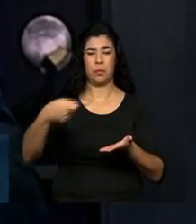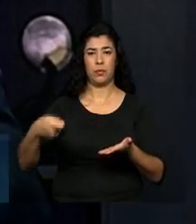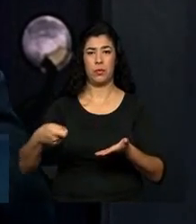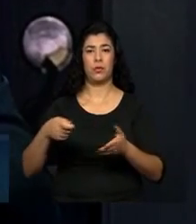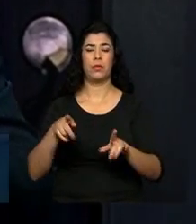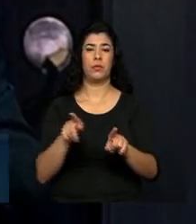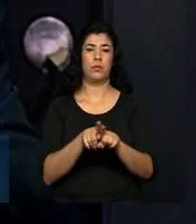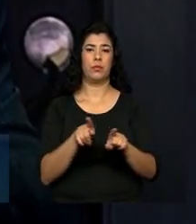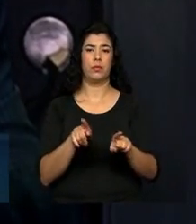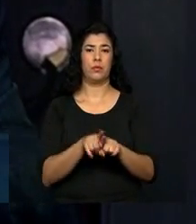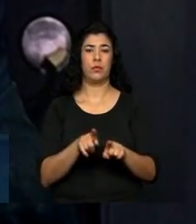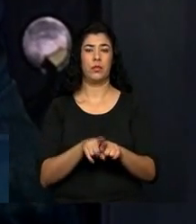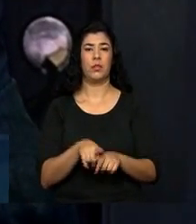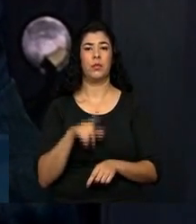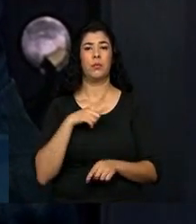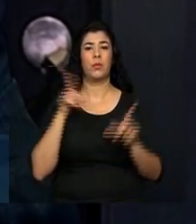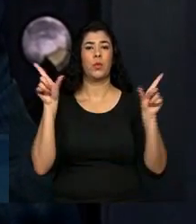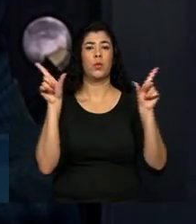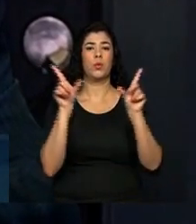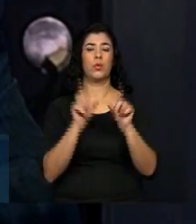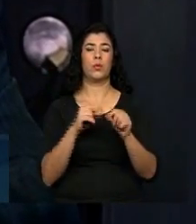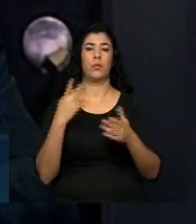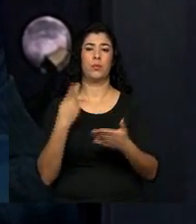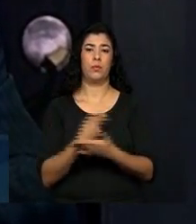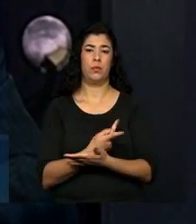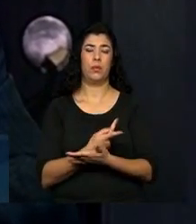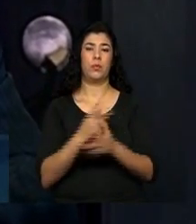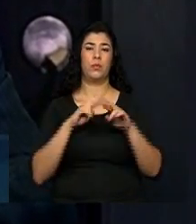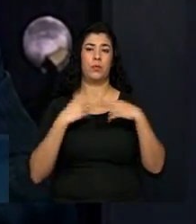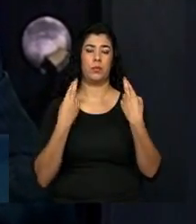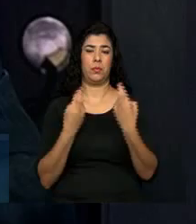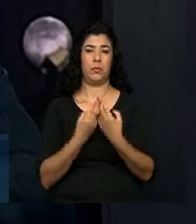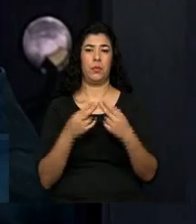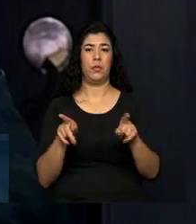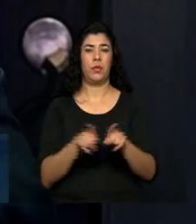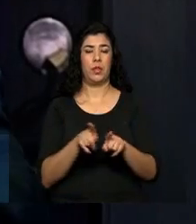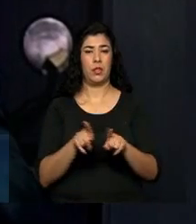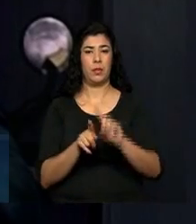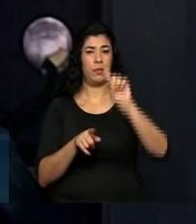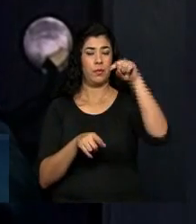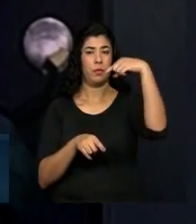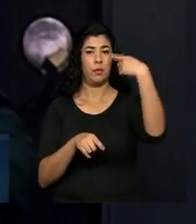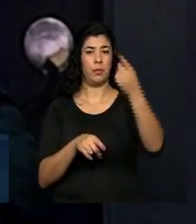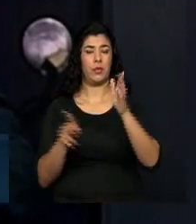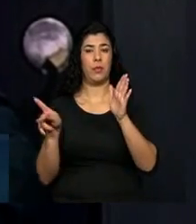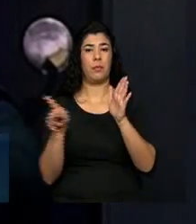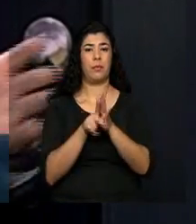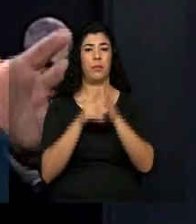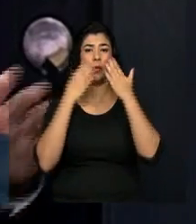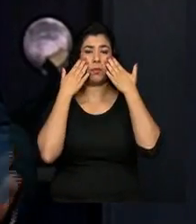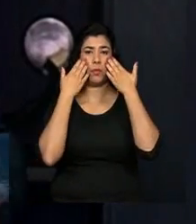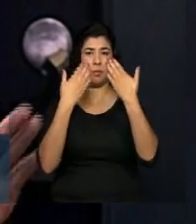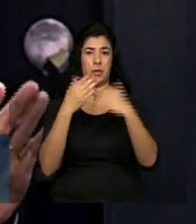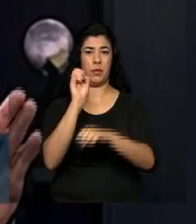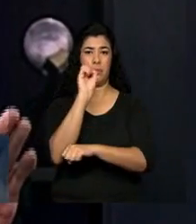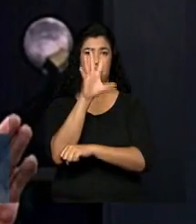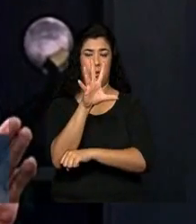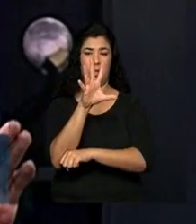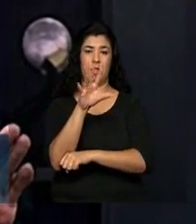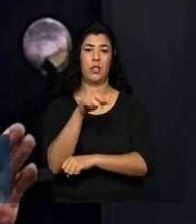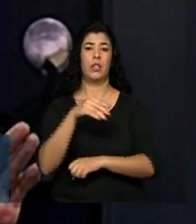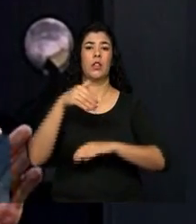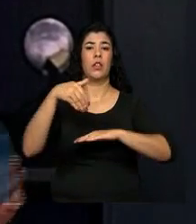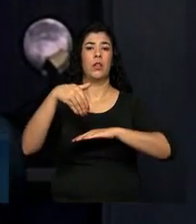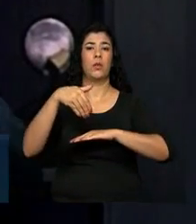eh um release mas também Vai disponibilizar para vocês a própria apresentação em algum endereço